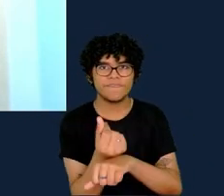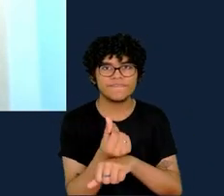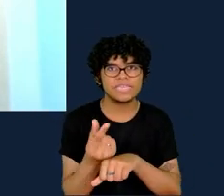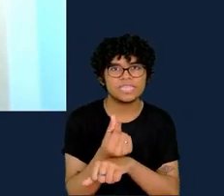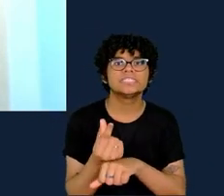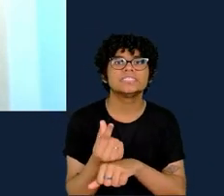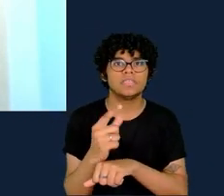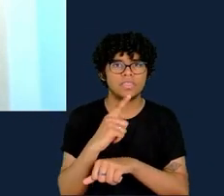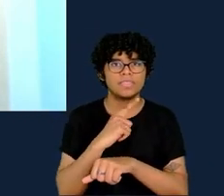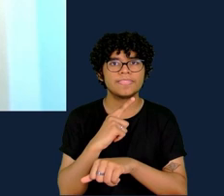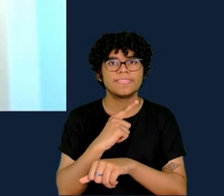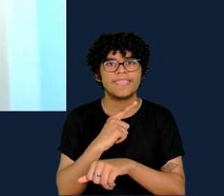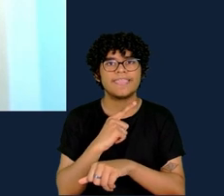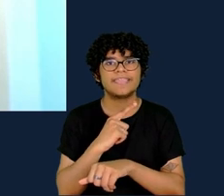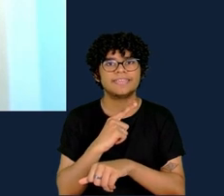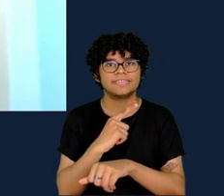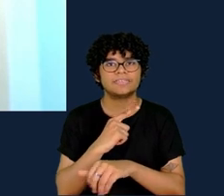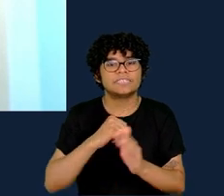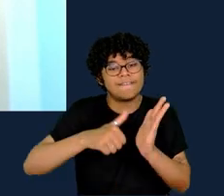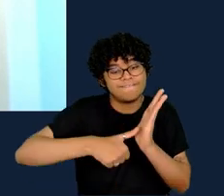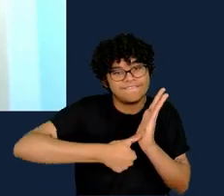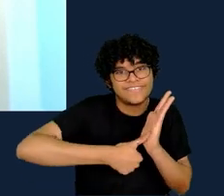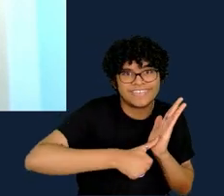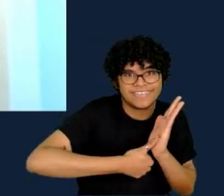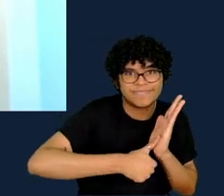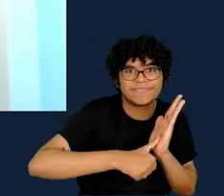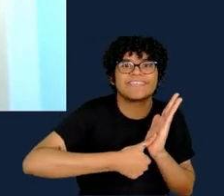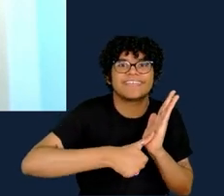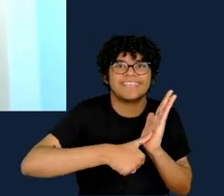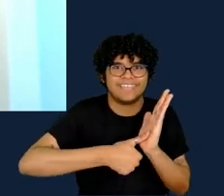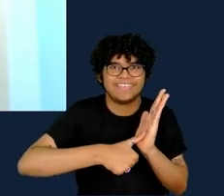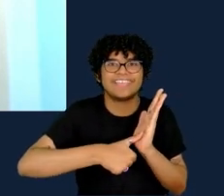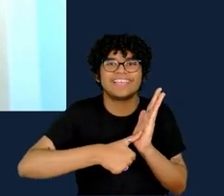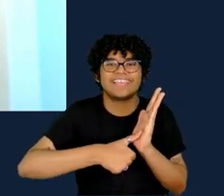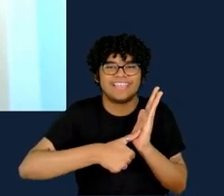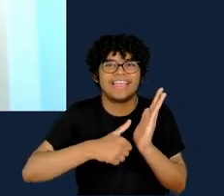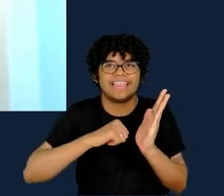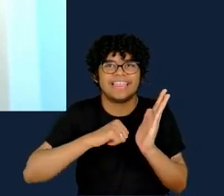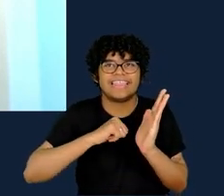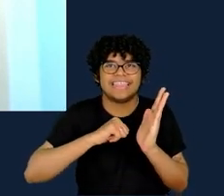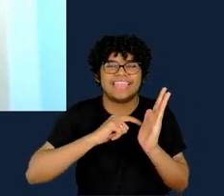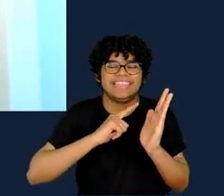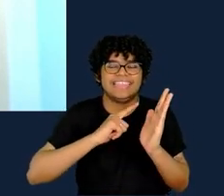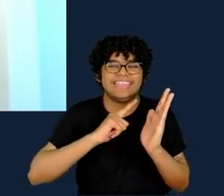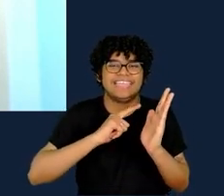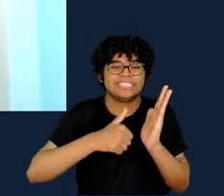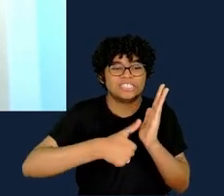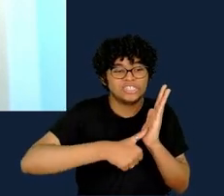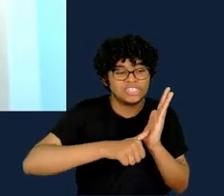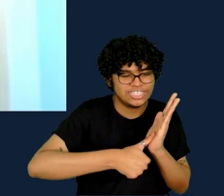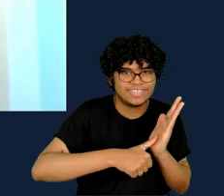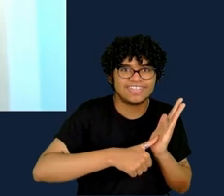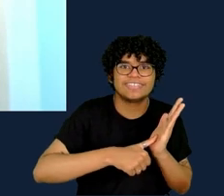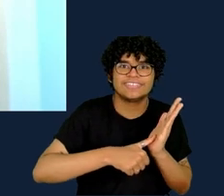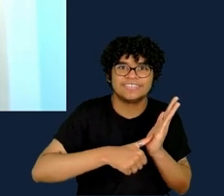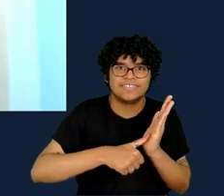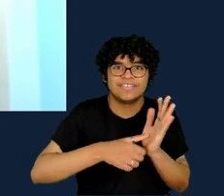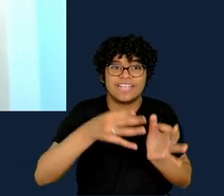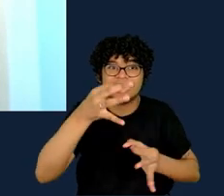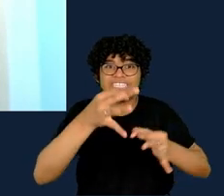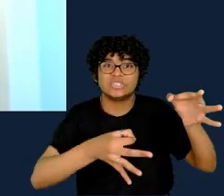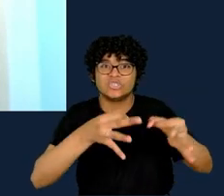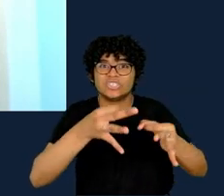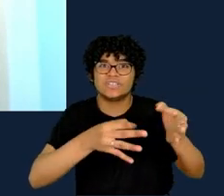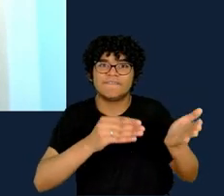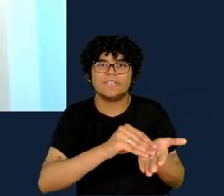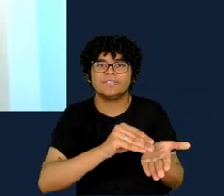há digitais, há fingerprints, há digitais, impressões digitais de injustiça. Por exemplo, eu